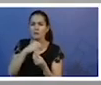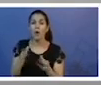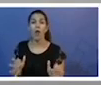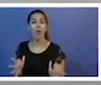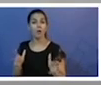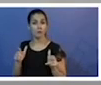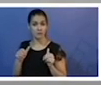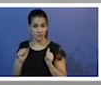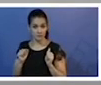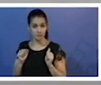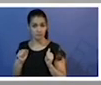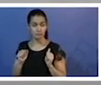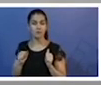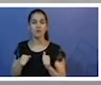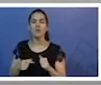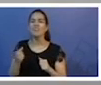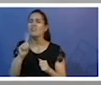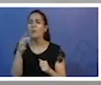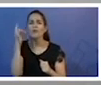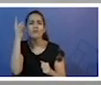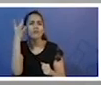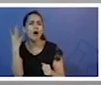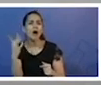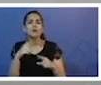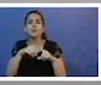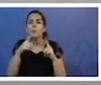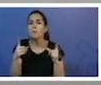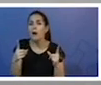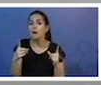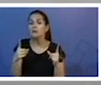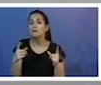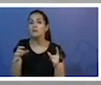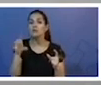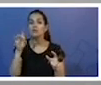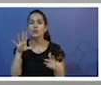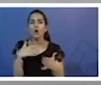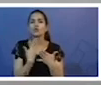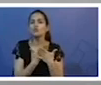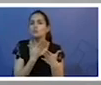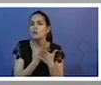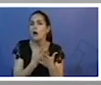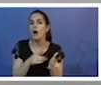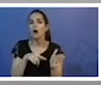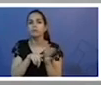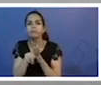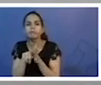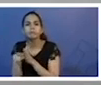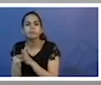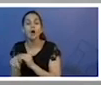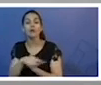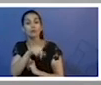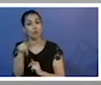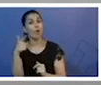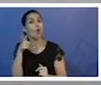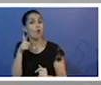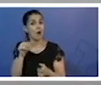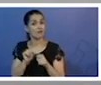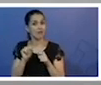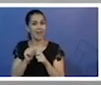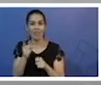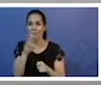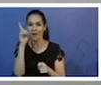neutralização. Eu acho que não é tão fácil, né? Mas eu acredito que com bastante estudo vocês vão conseguir fazer, não é